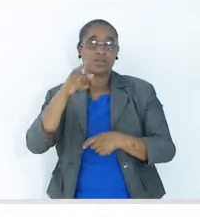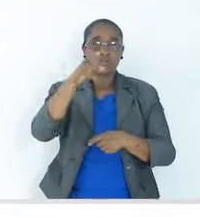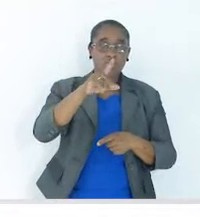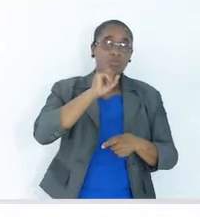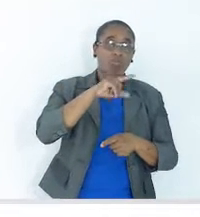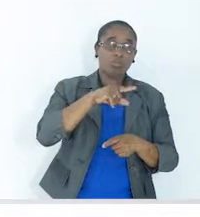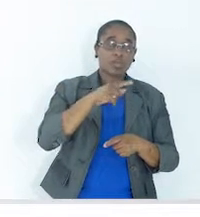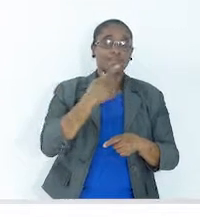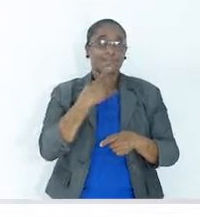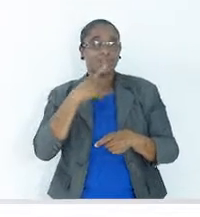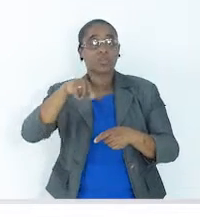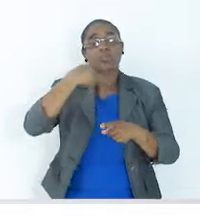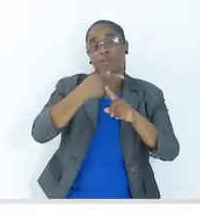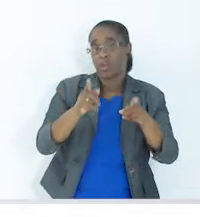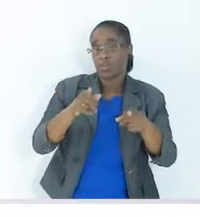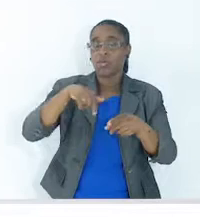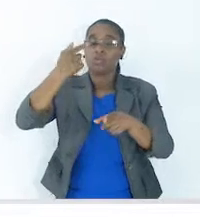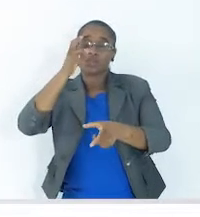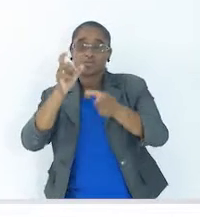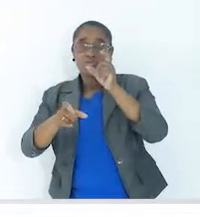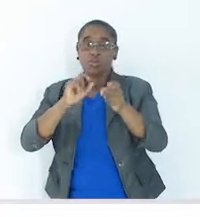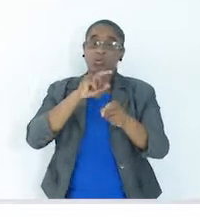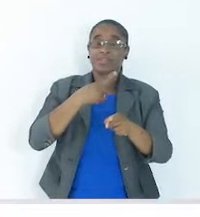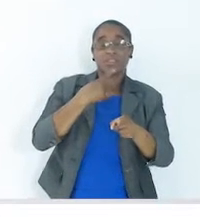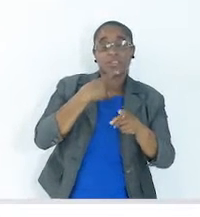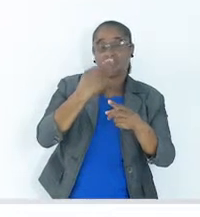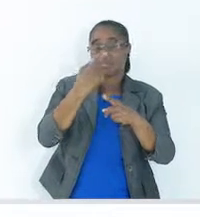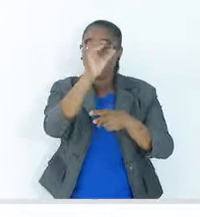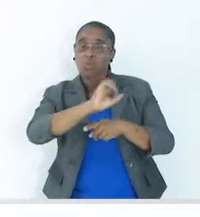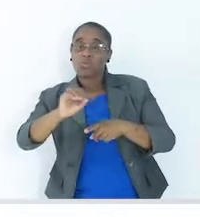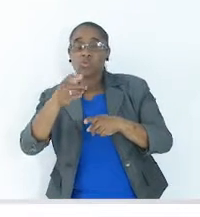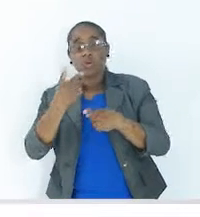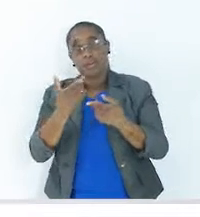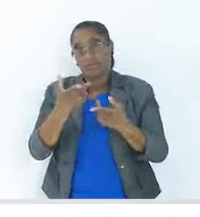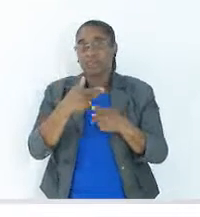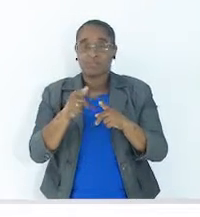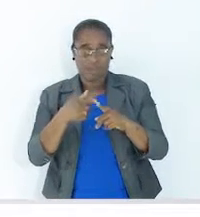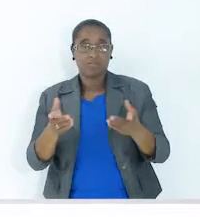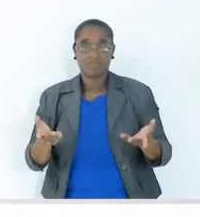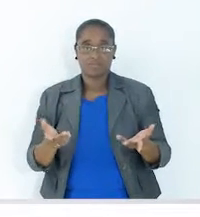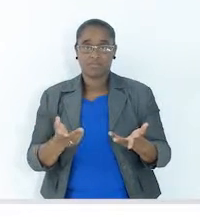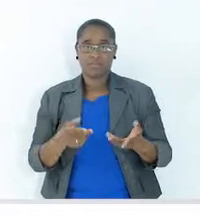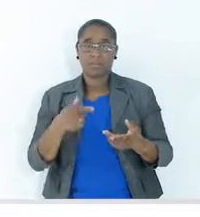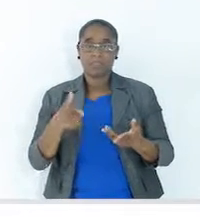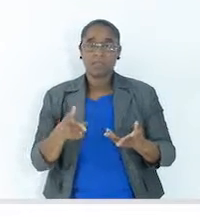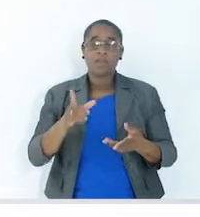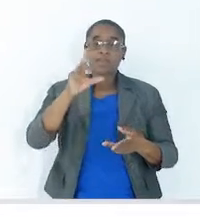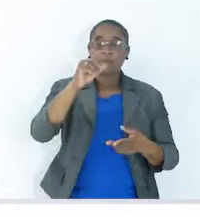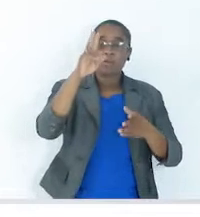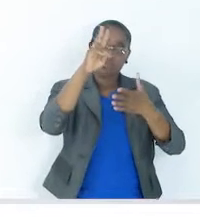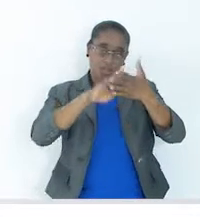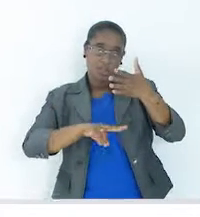podem entender à sua maneira. Por isso, diz-se que tem várias interpretações. Também é um texto ligado à